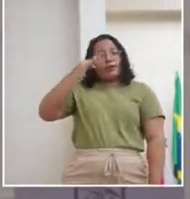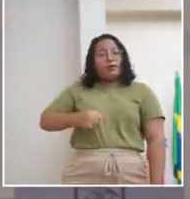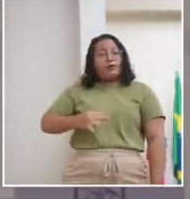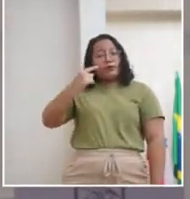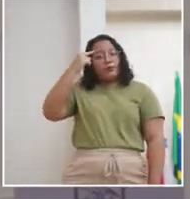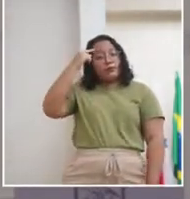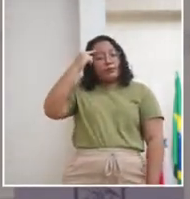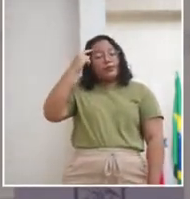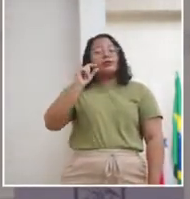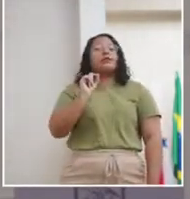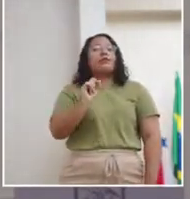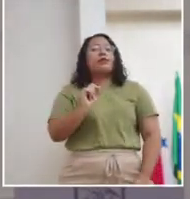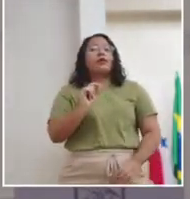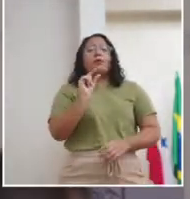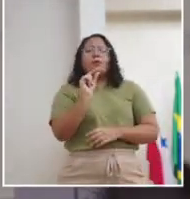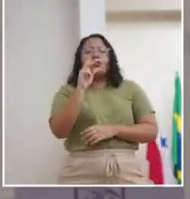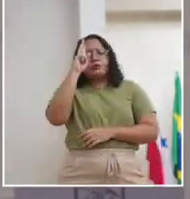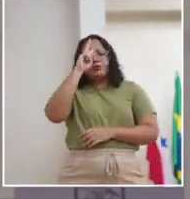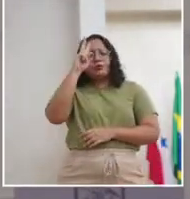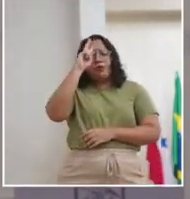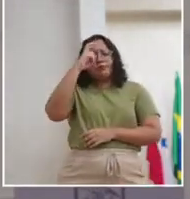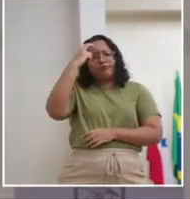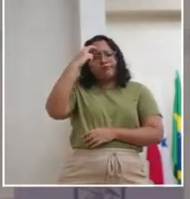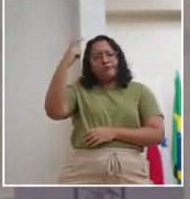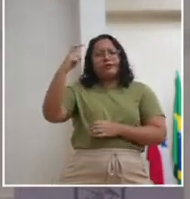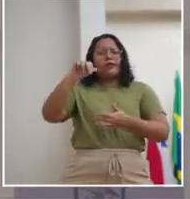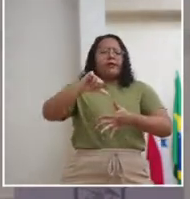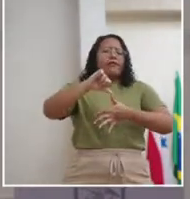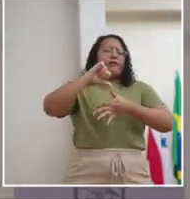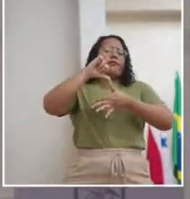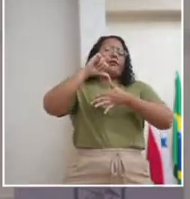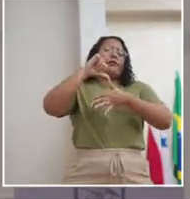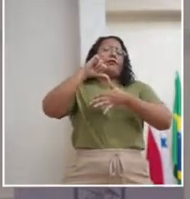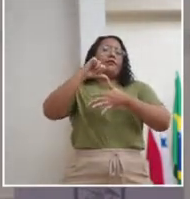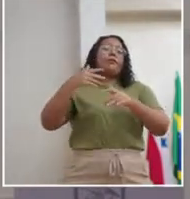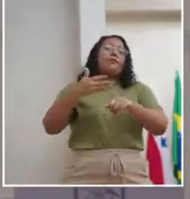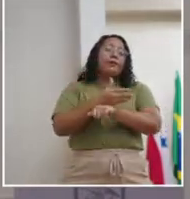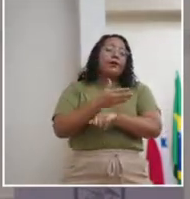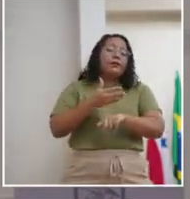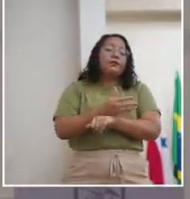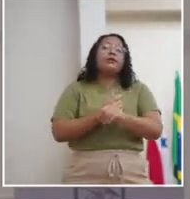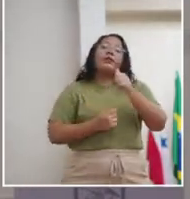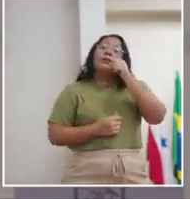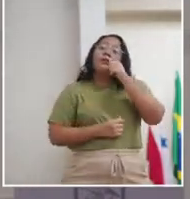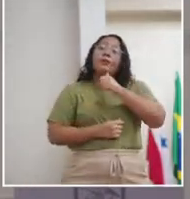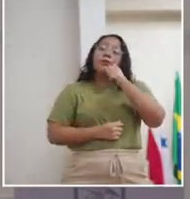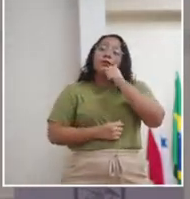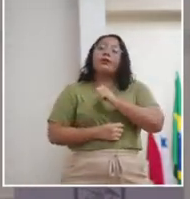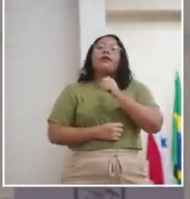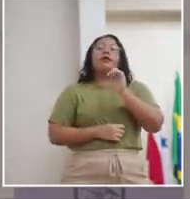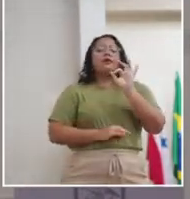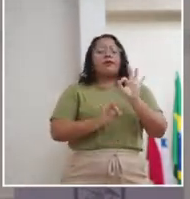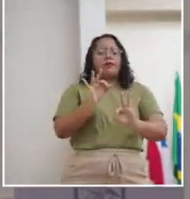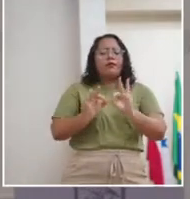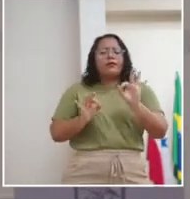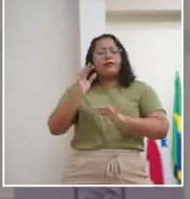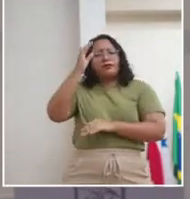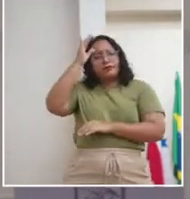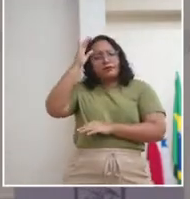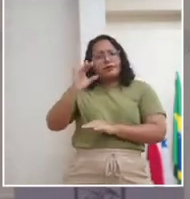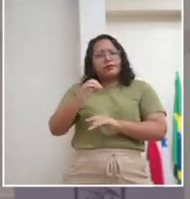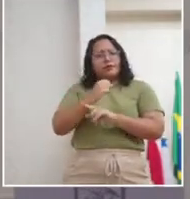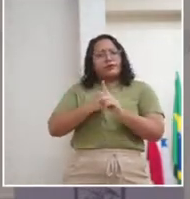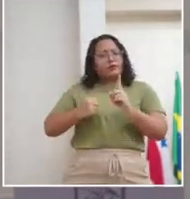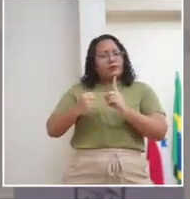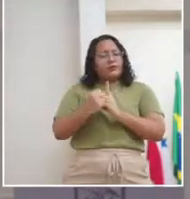reconhecido na história intelectual latino-americana, que é a participação das mulheres na construção das ciências sociais.